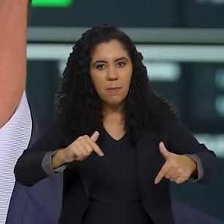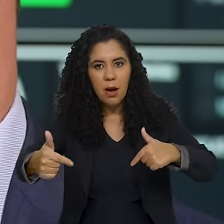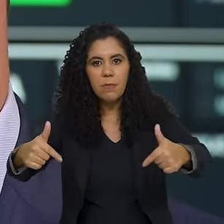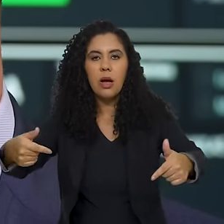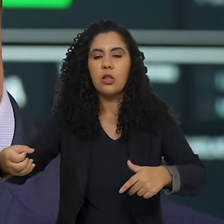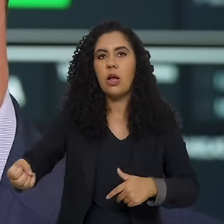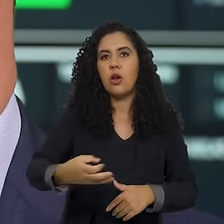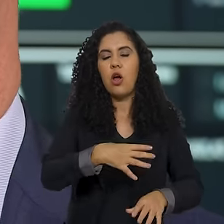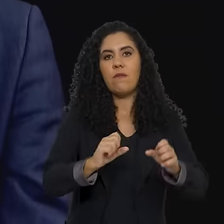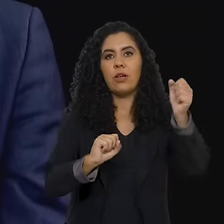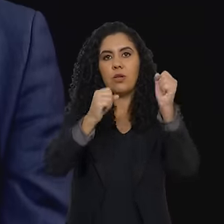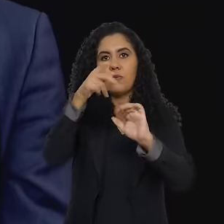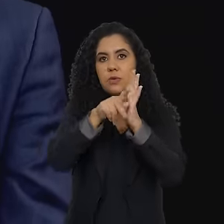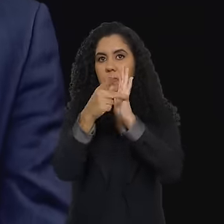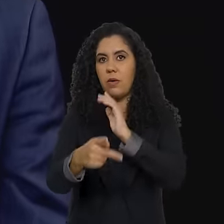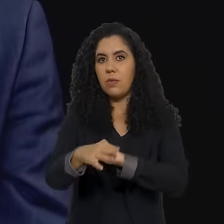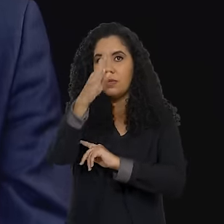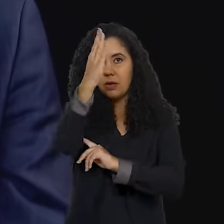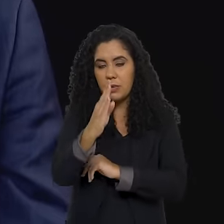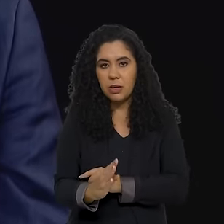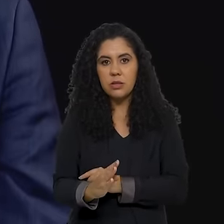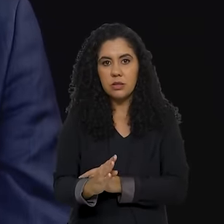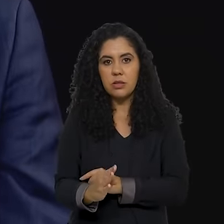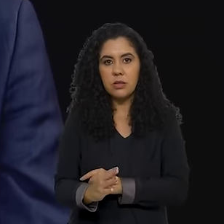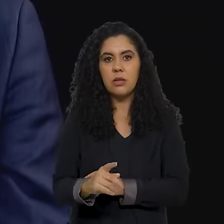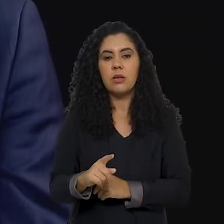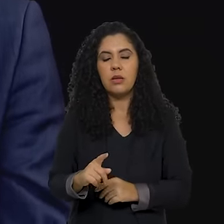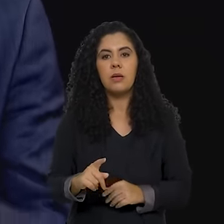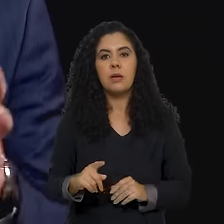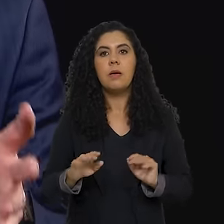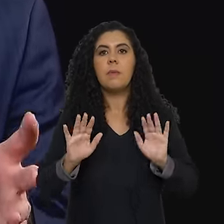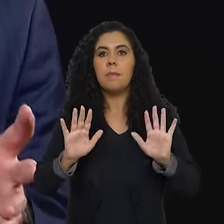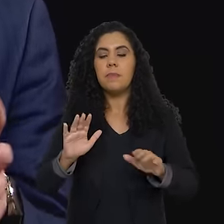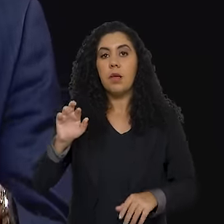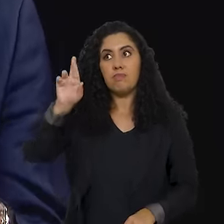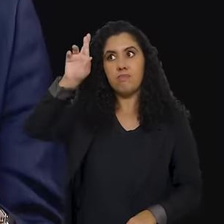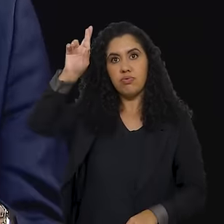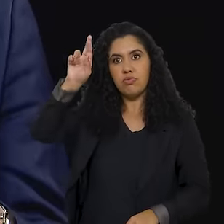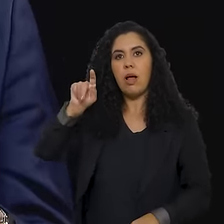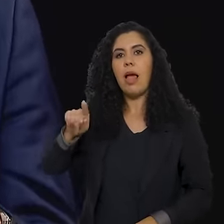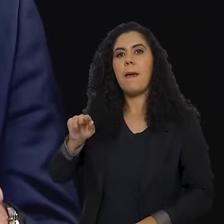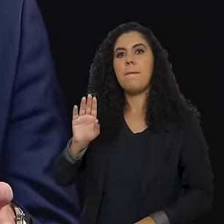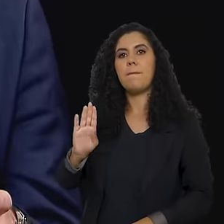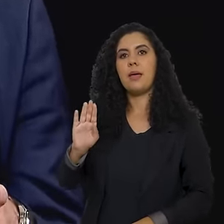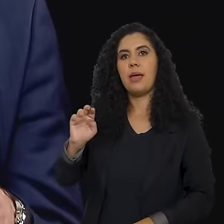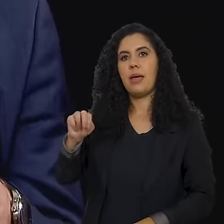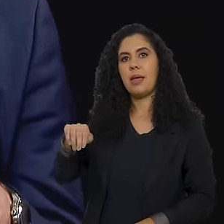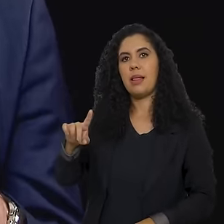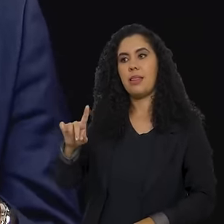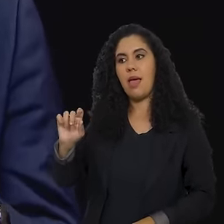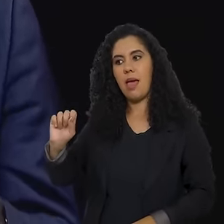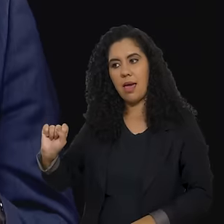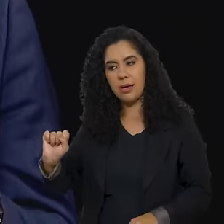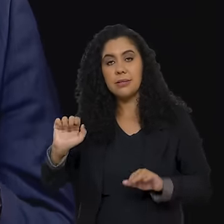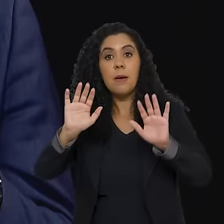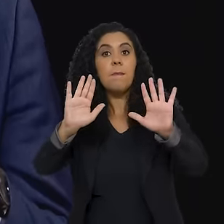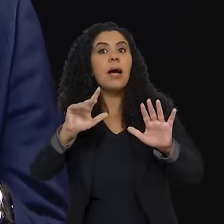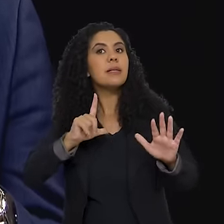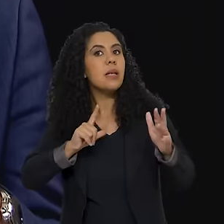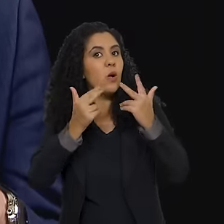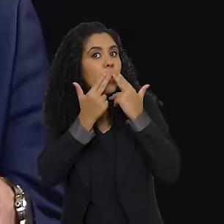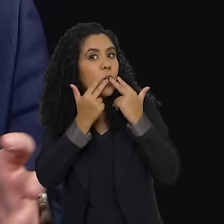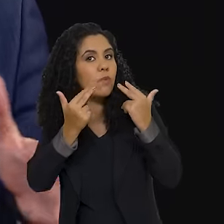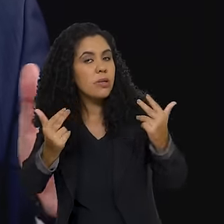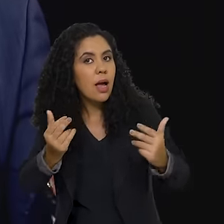da Nova Indústria Brasil, sendo conduzido o grosso disso pelo BNDES. Uhum. E tem uma notícia muito